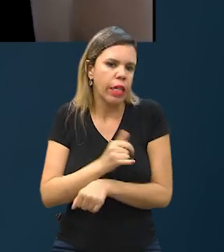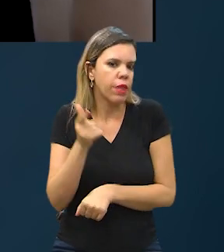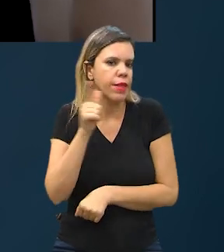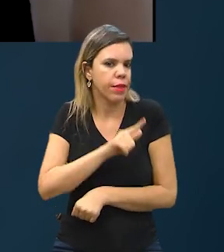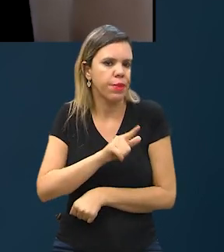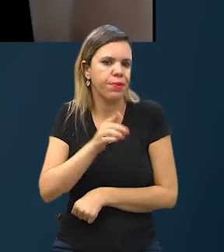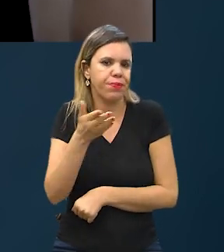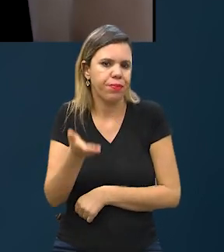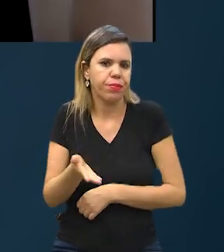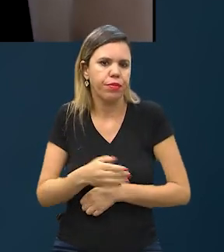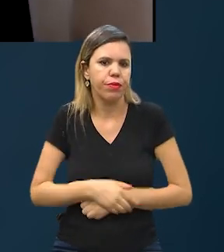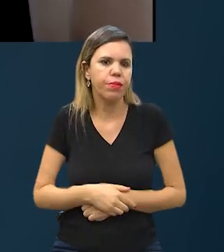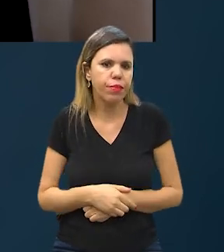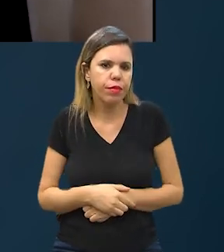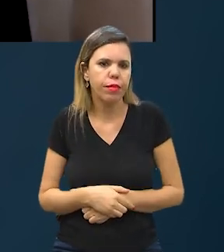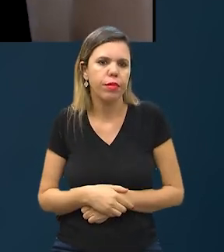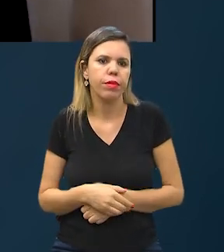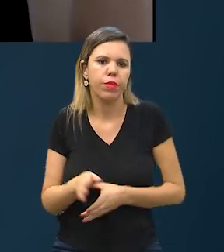conseguiu justamente